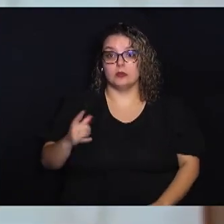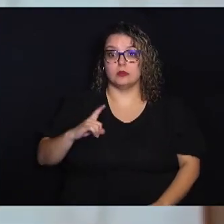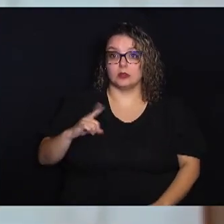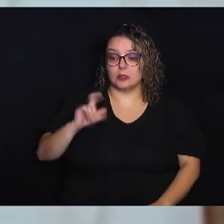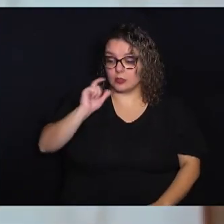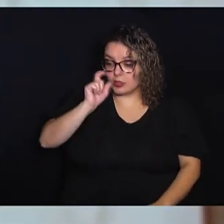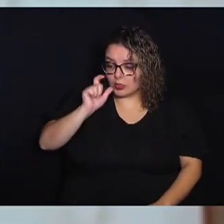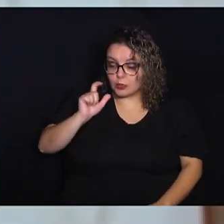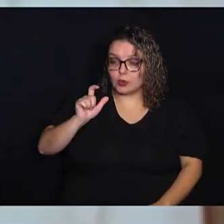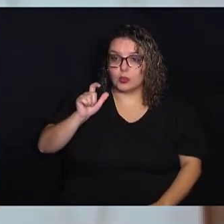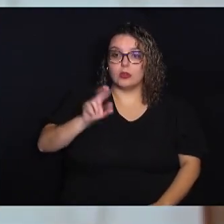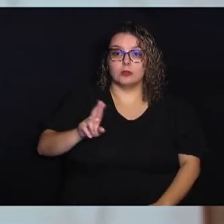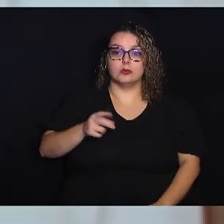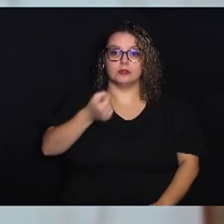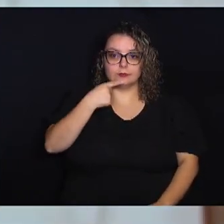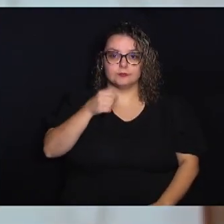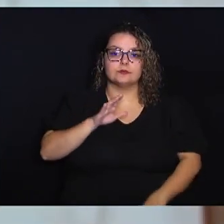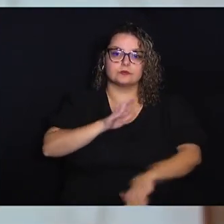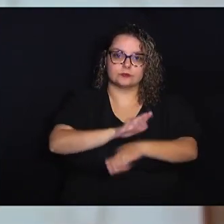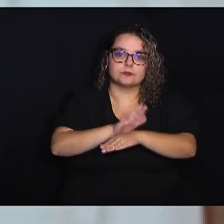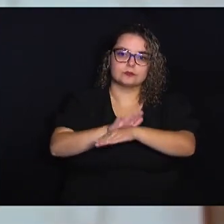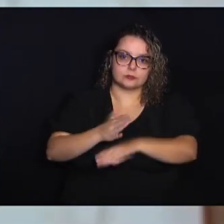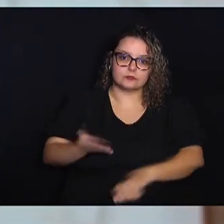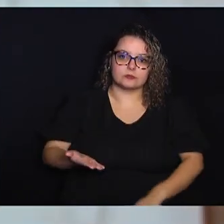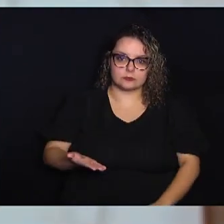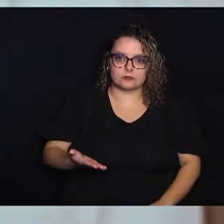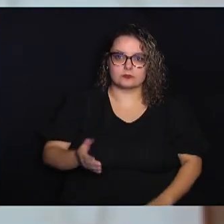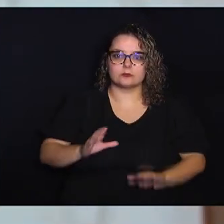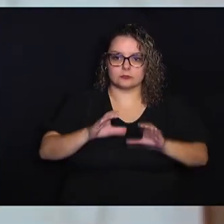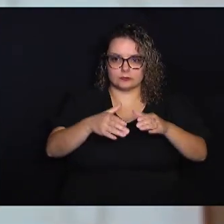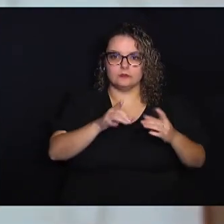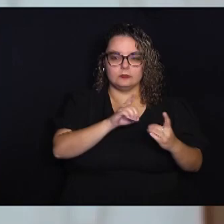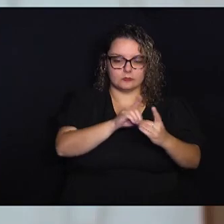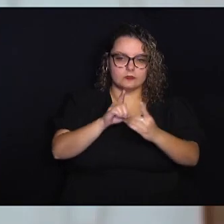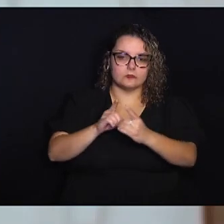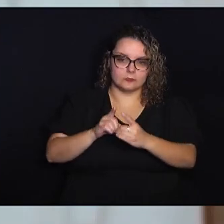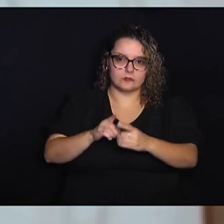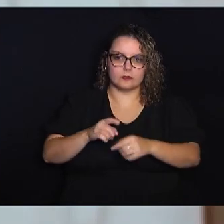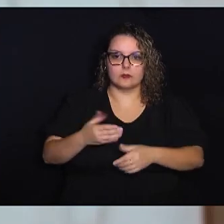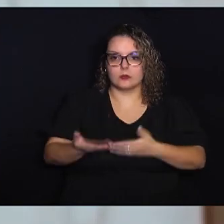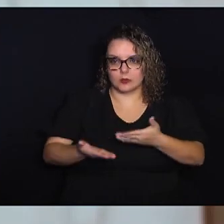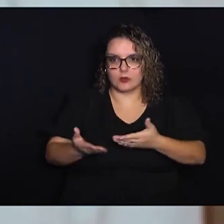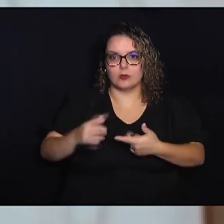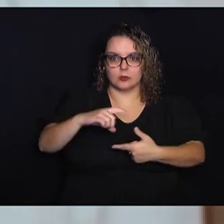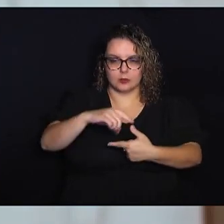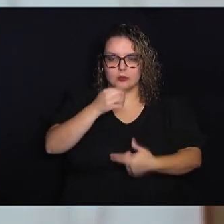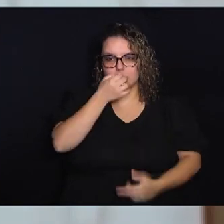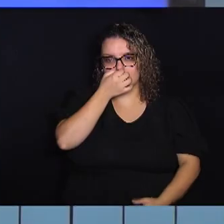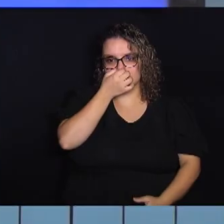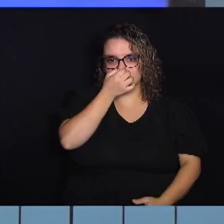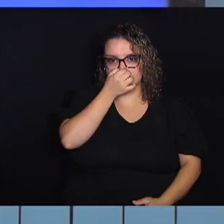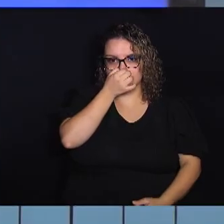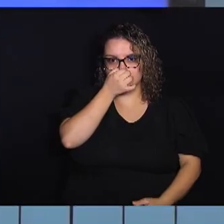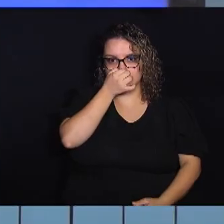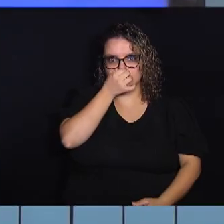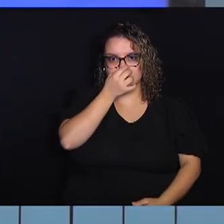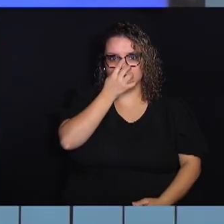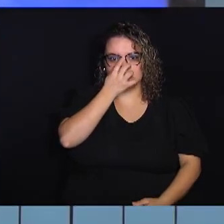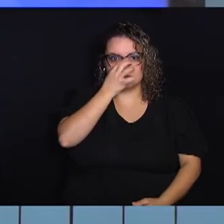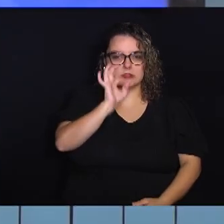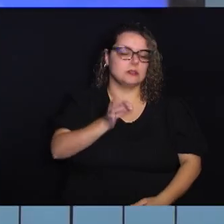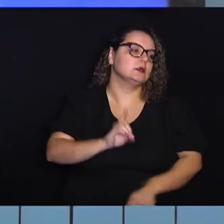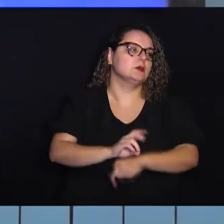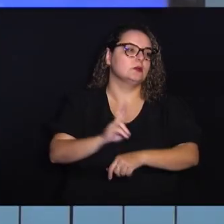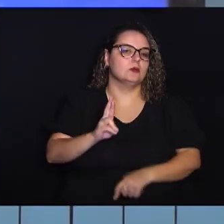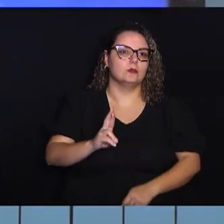tal medicamento e tal, também para ajudar ali a equipe que vai atendê-la no manejo do quadro. Com certeza, doutor. O